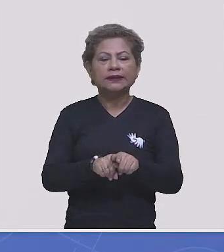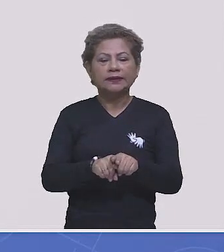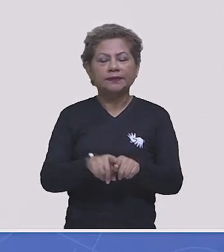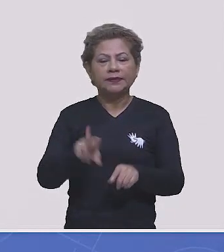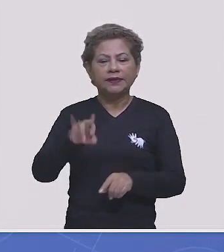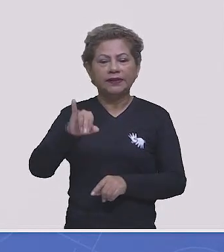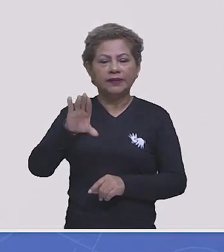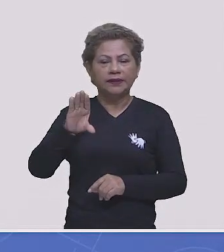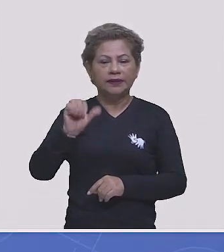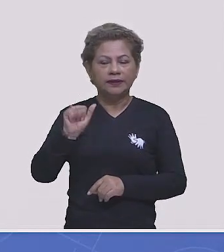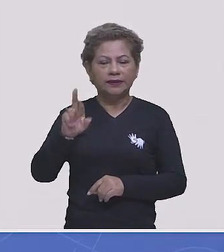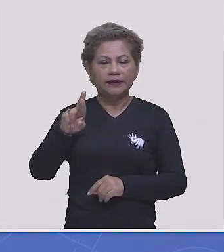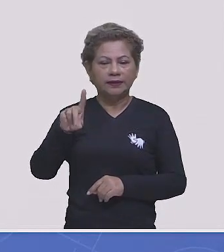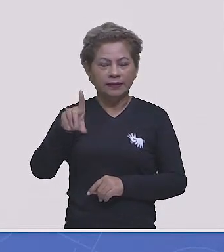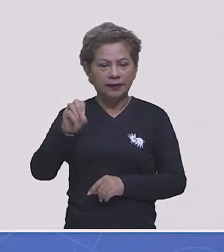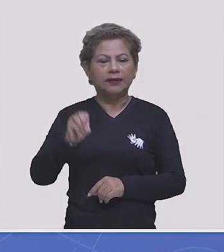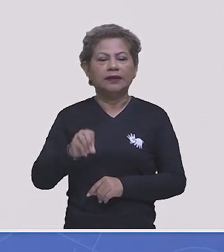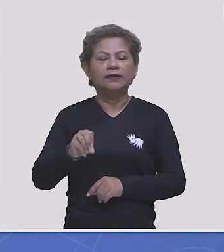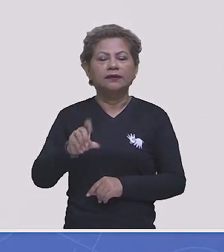letra B.